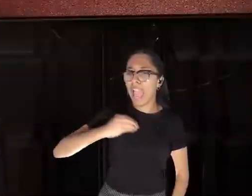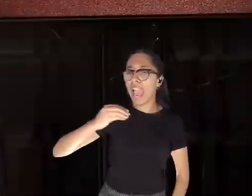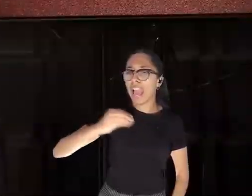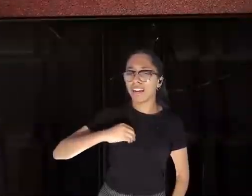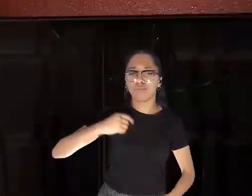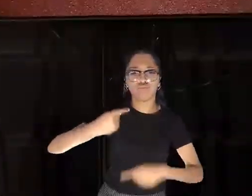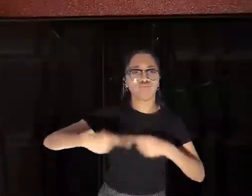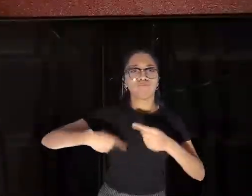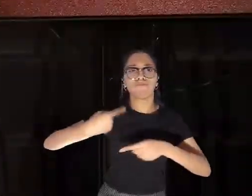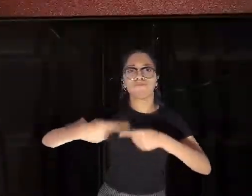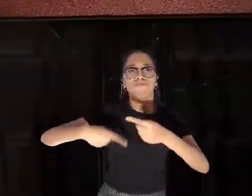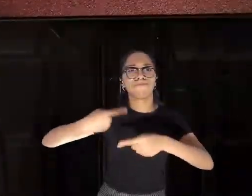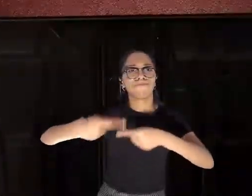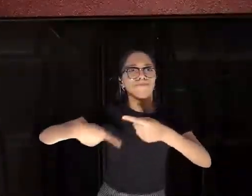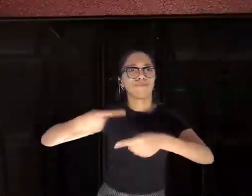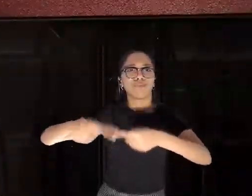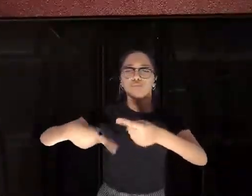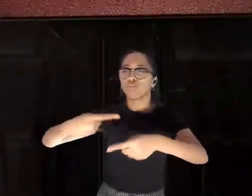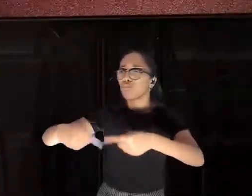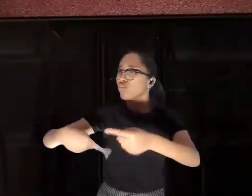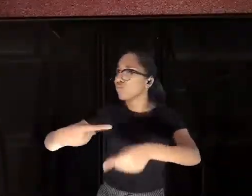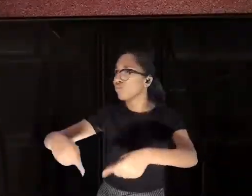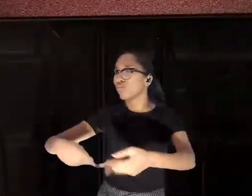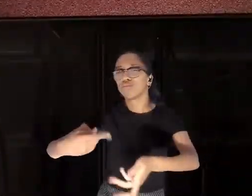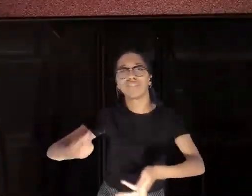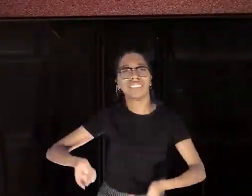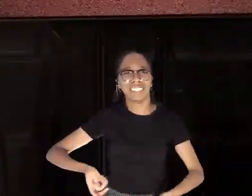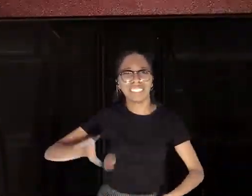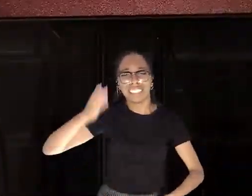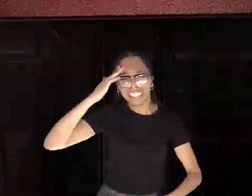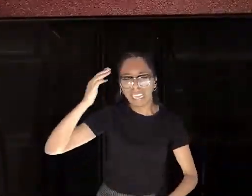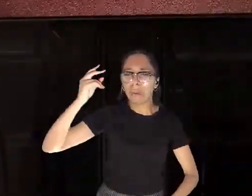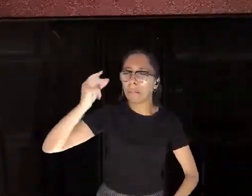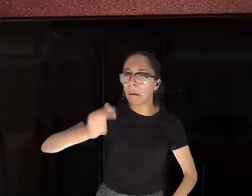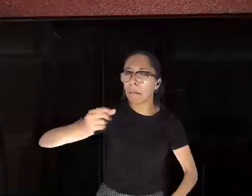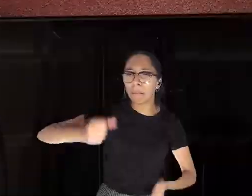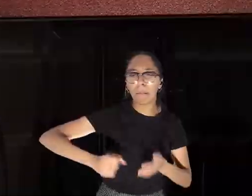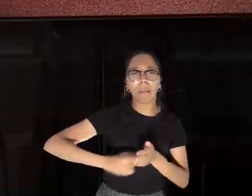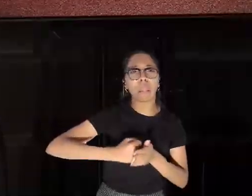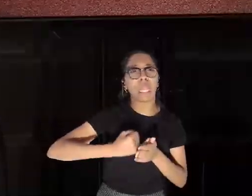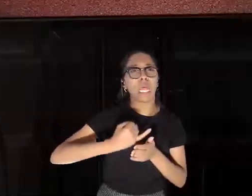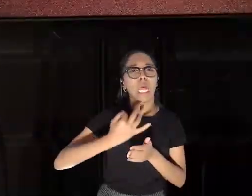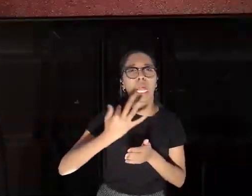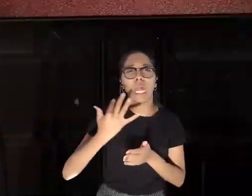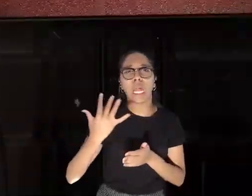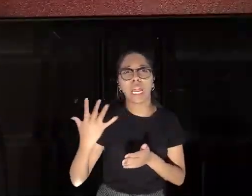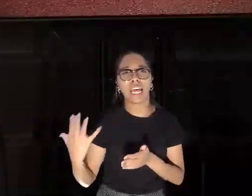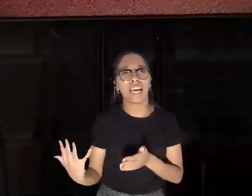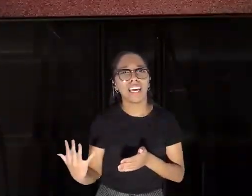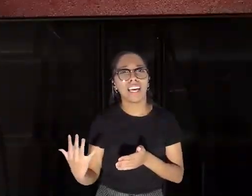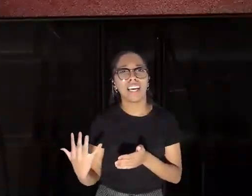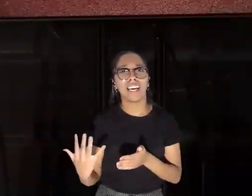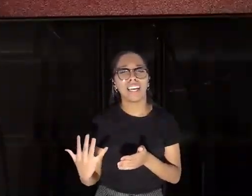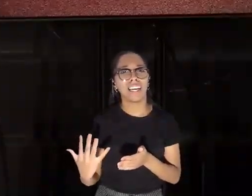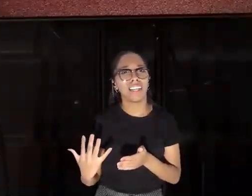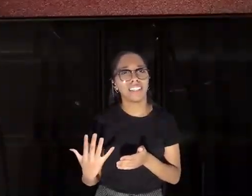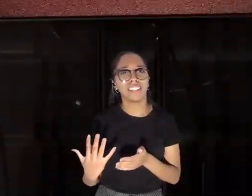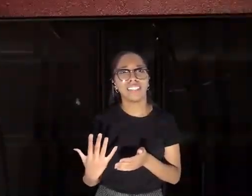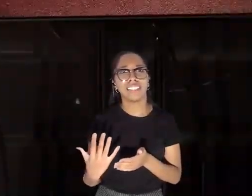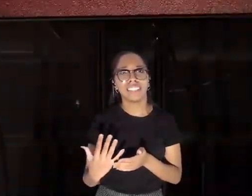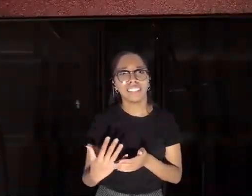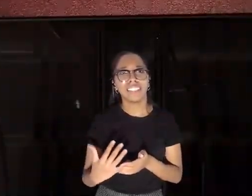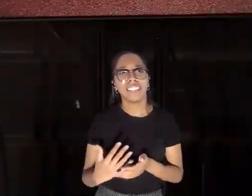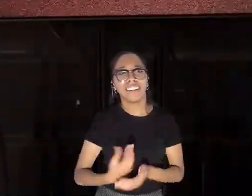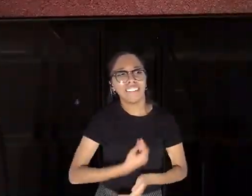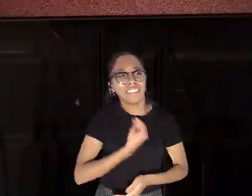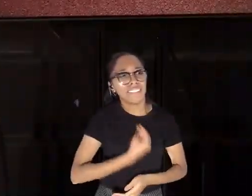aí eu caio de novo, choro por conta da culpa, por causa do remorso, e aí eu fico um tempo ali equilibrando a minha alma, e aí a